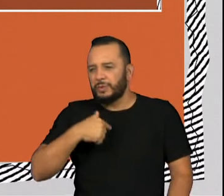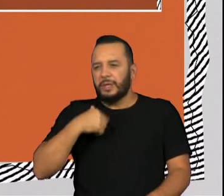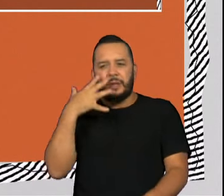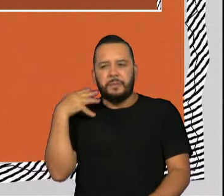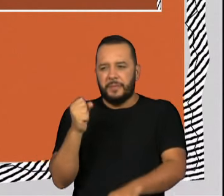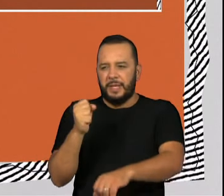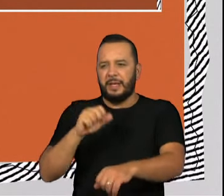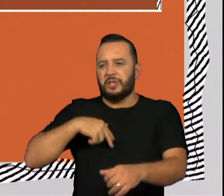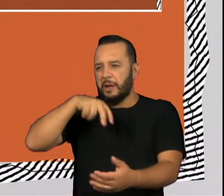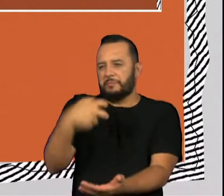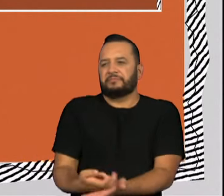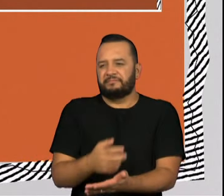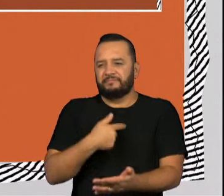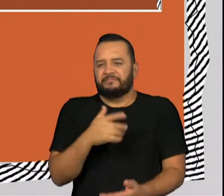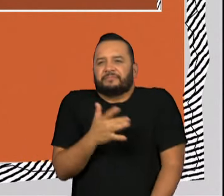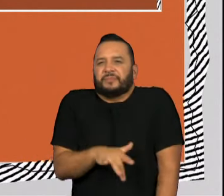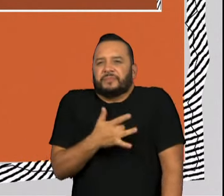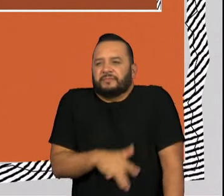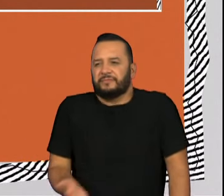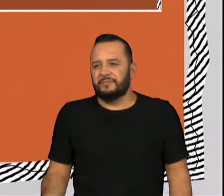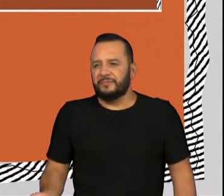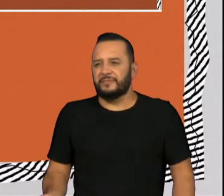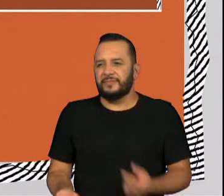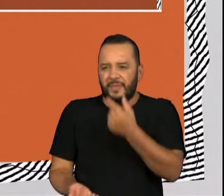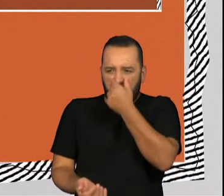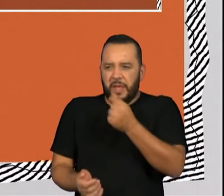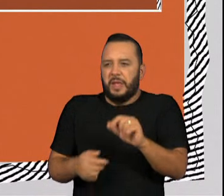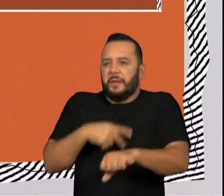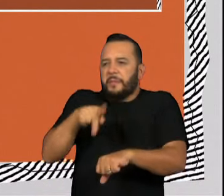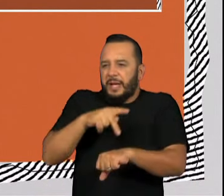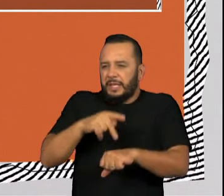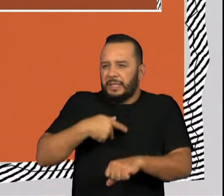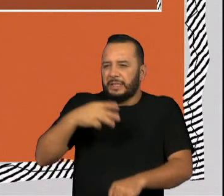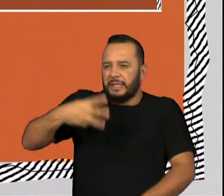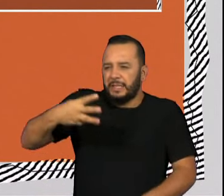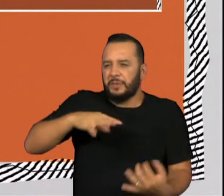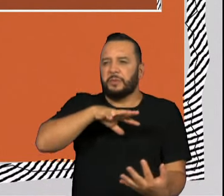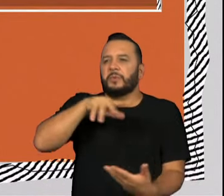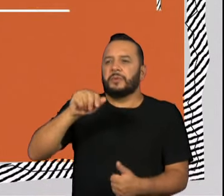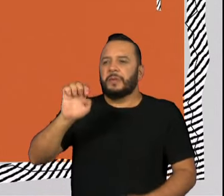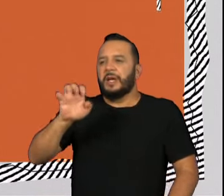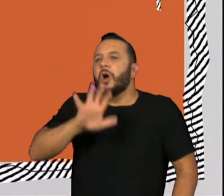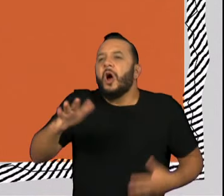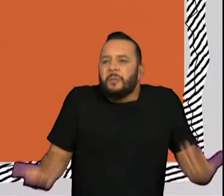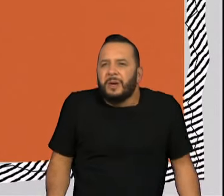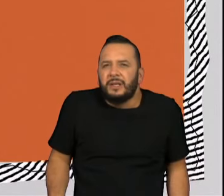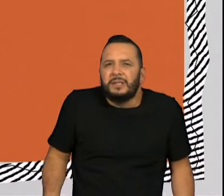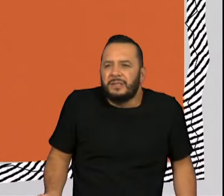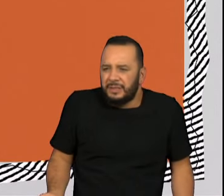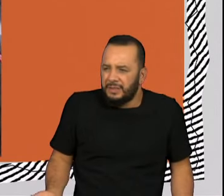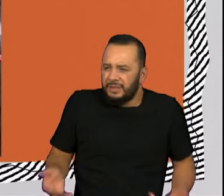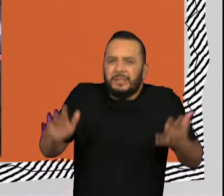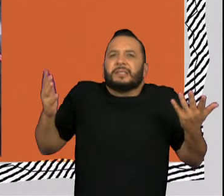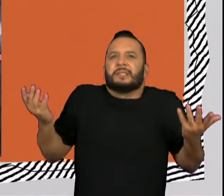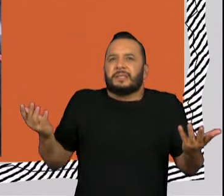die everyday Without Smiles de Valença Valença i